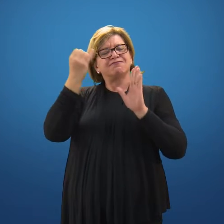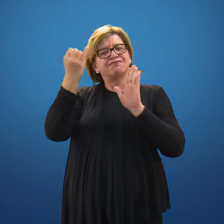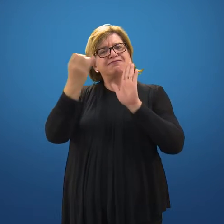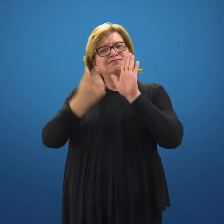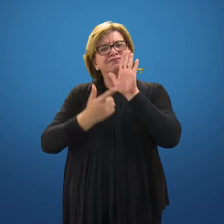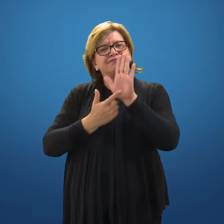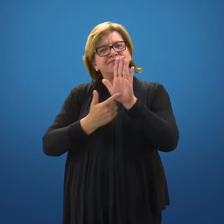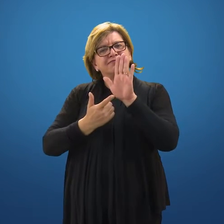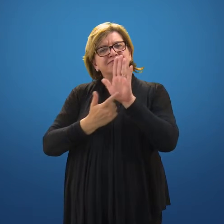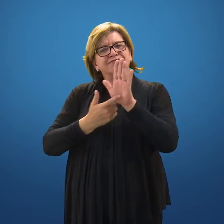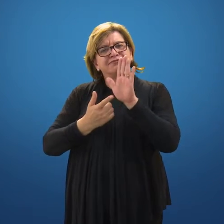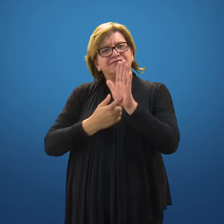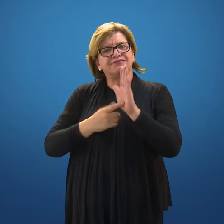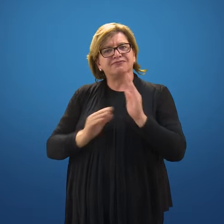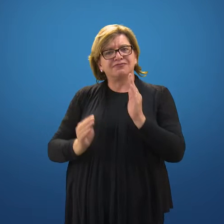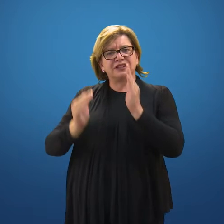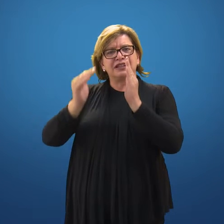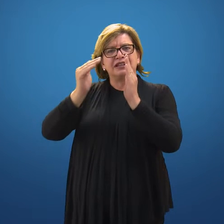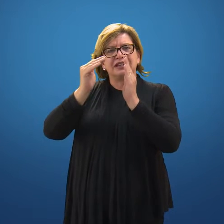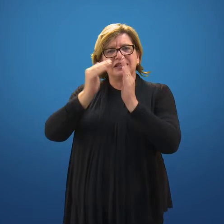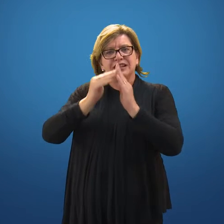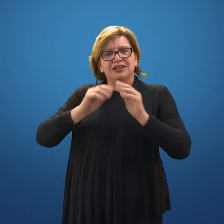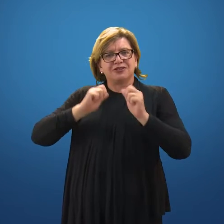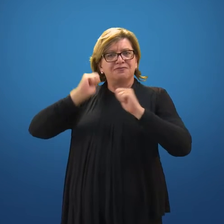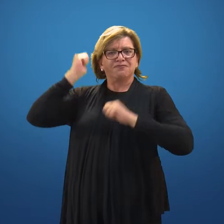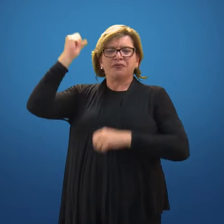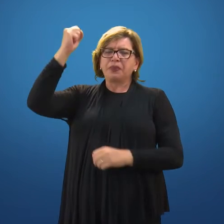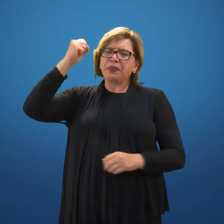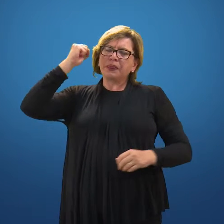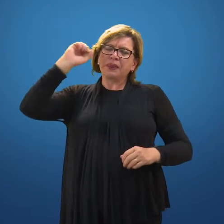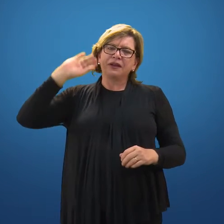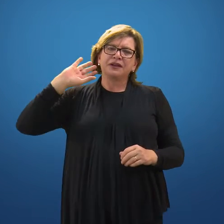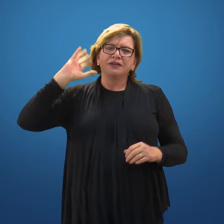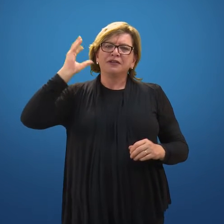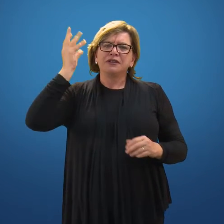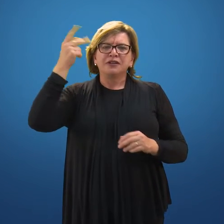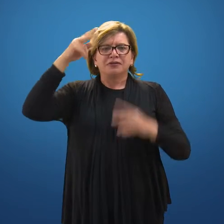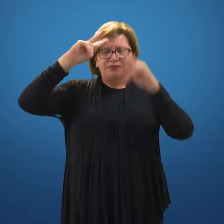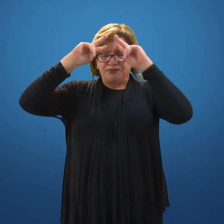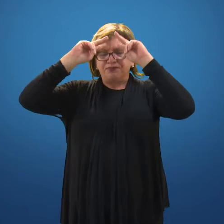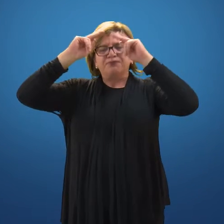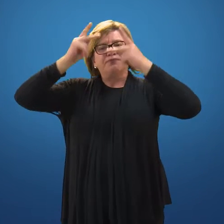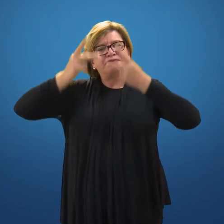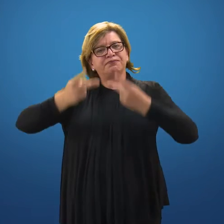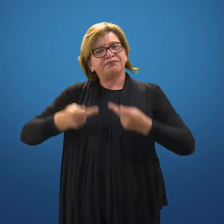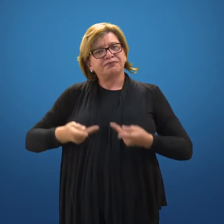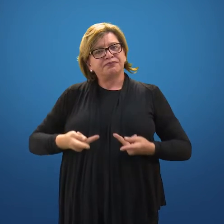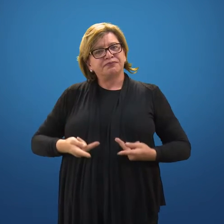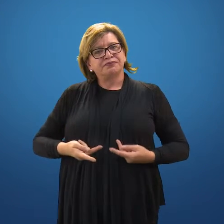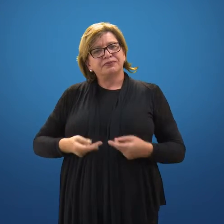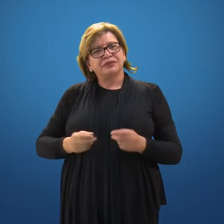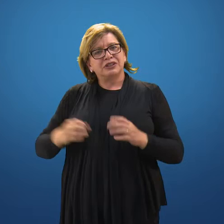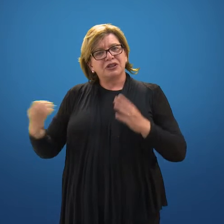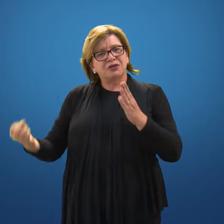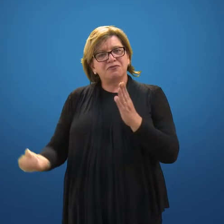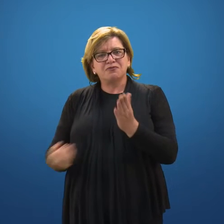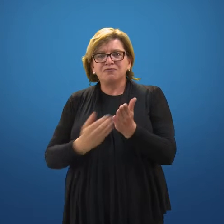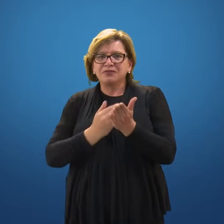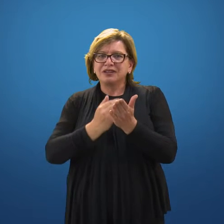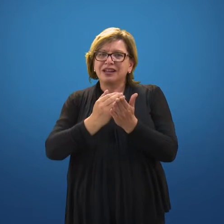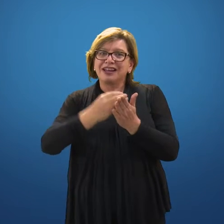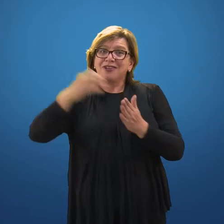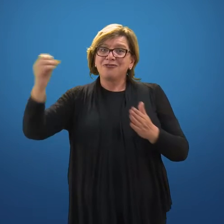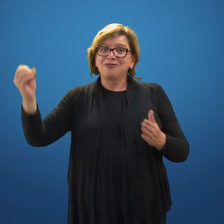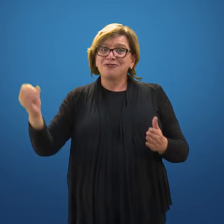seria o ponto das grandes revoluções que ocorreram na humanidade, que inauguraria uma nova